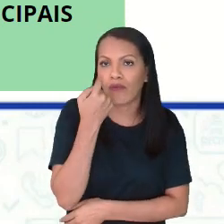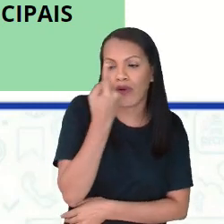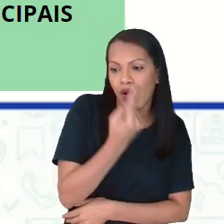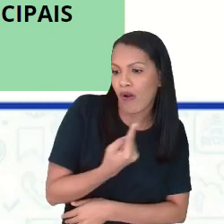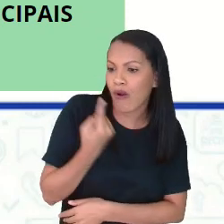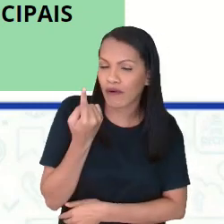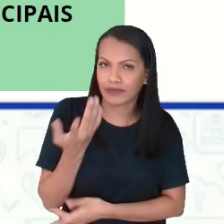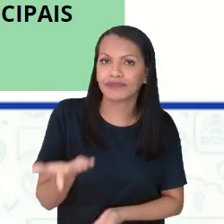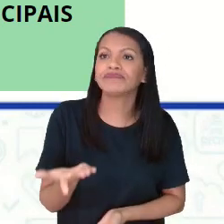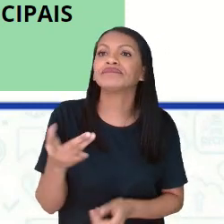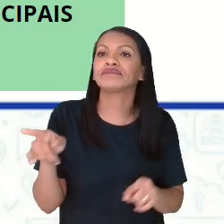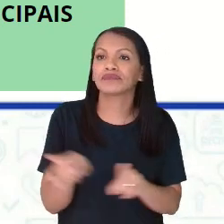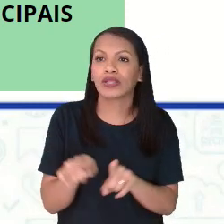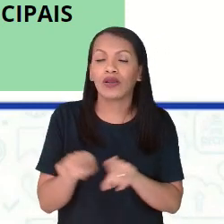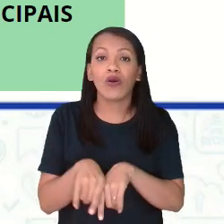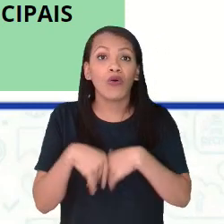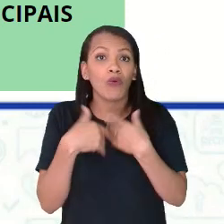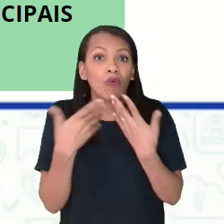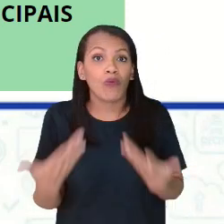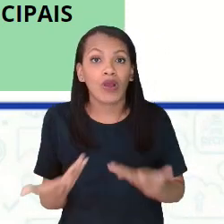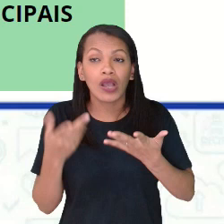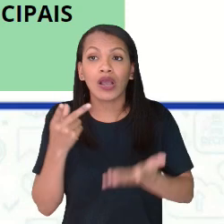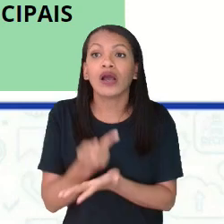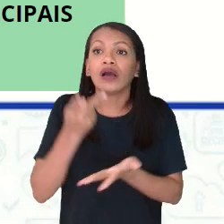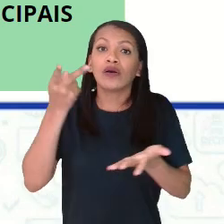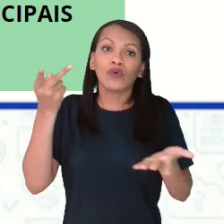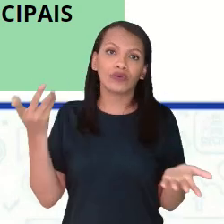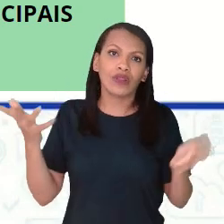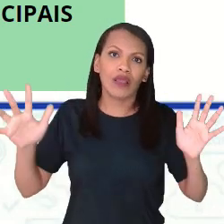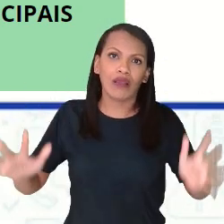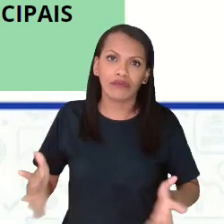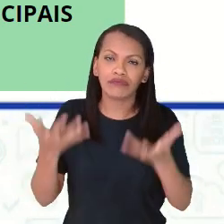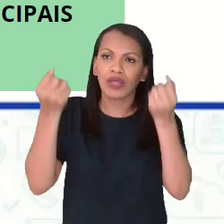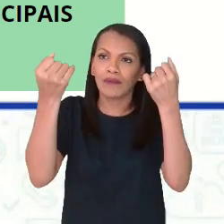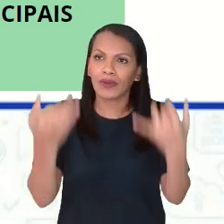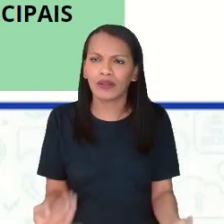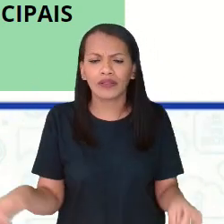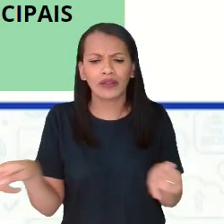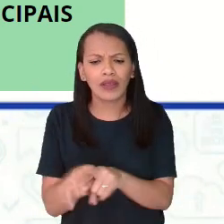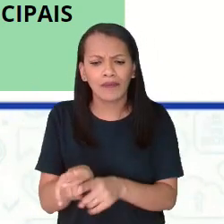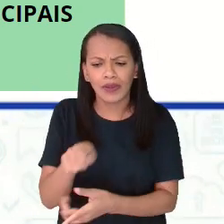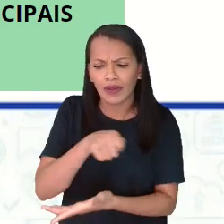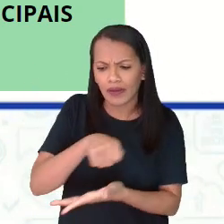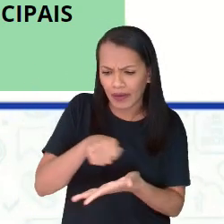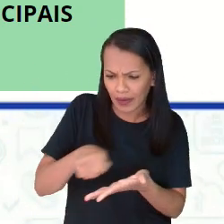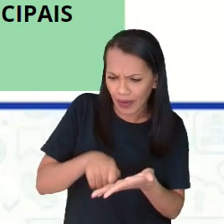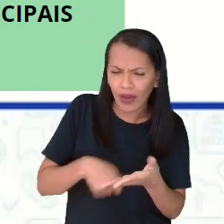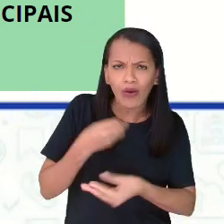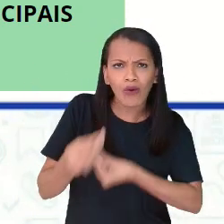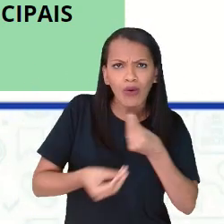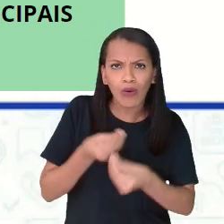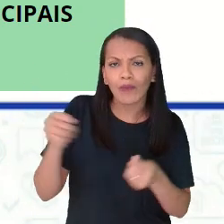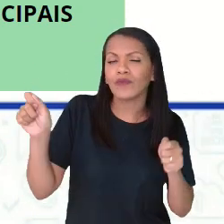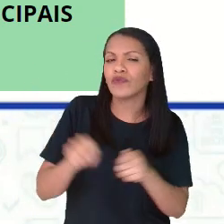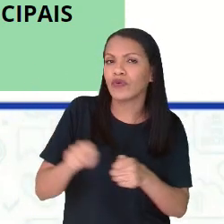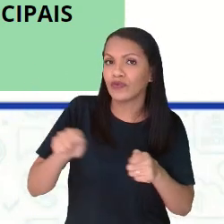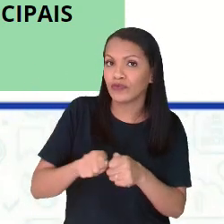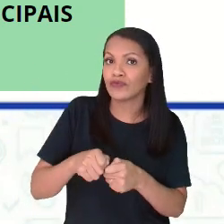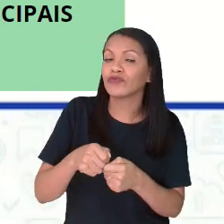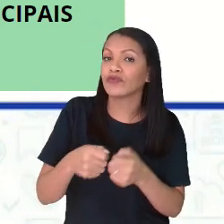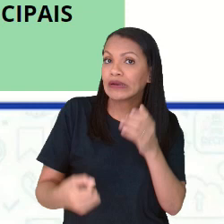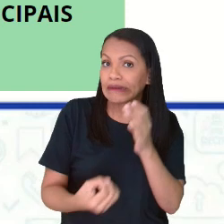dramático, quando acontecem os fatos que estão sendo narrados. E o tempo da escrita indica quando foi produzida a obra,